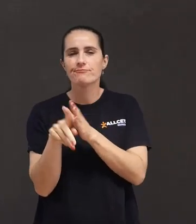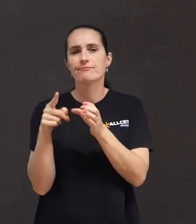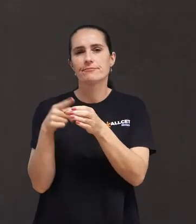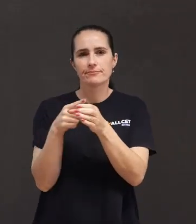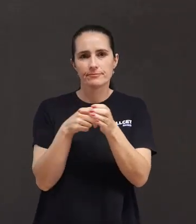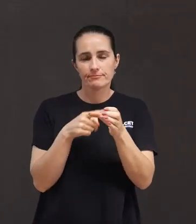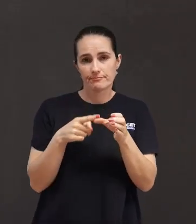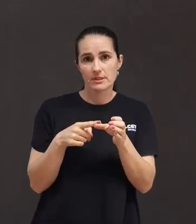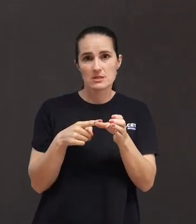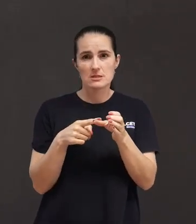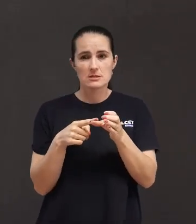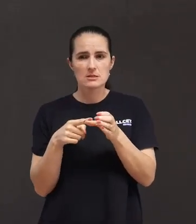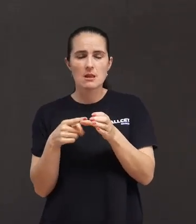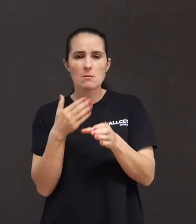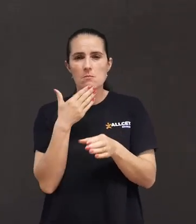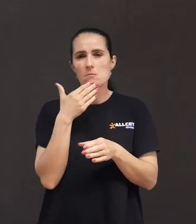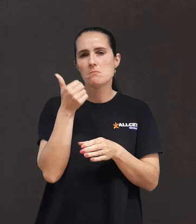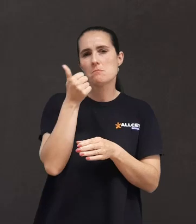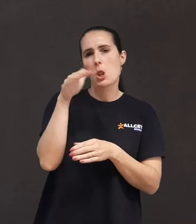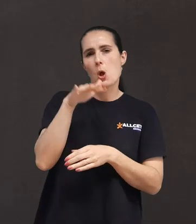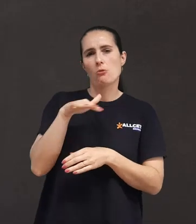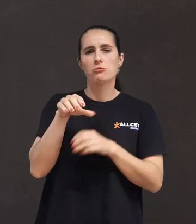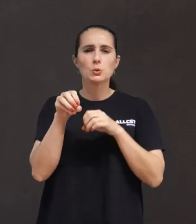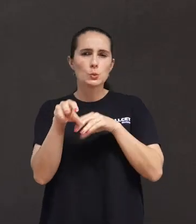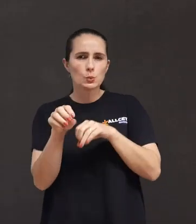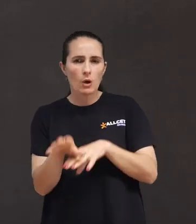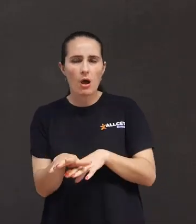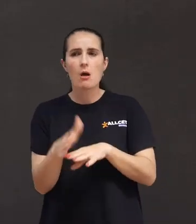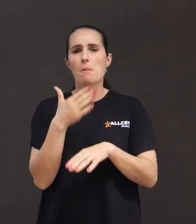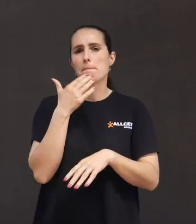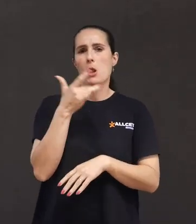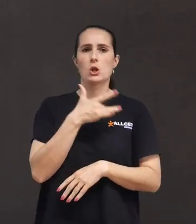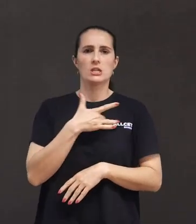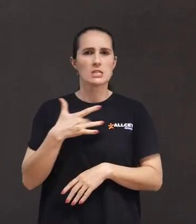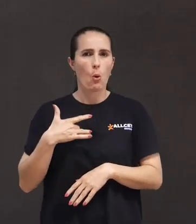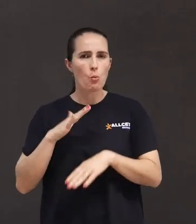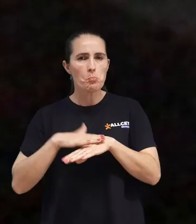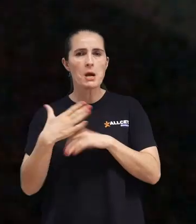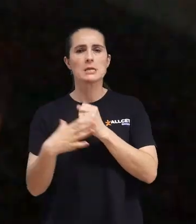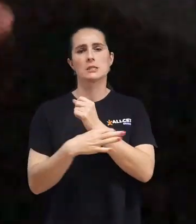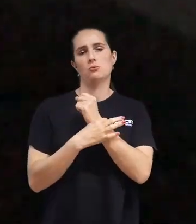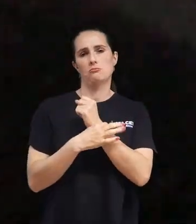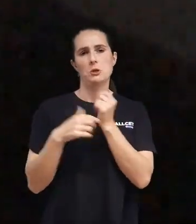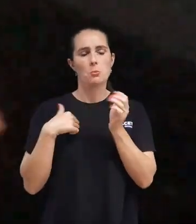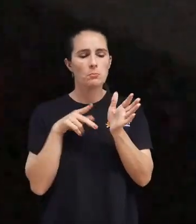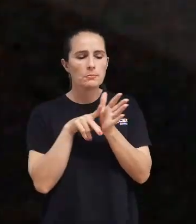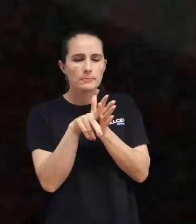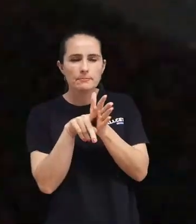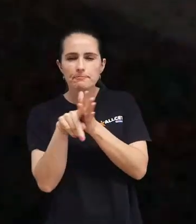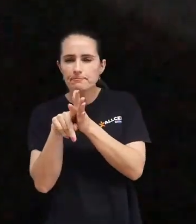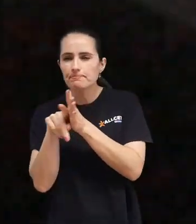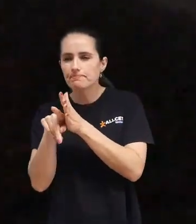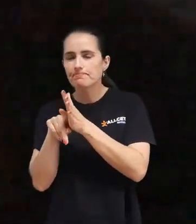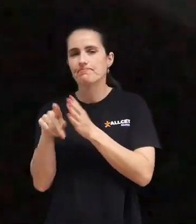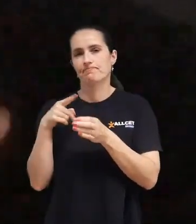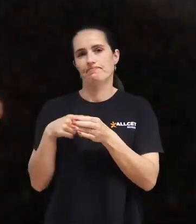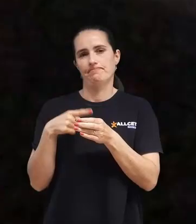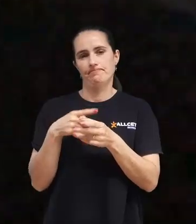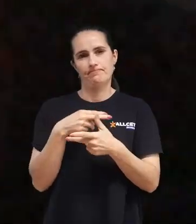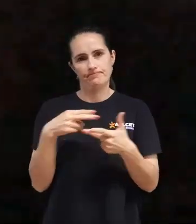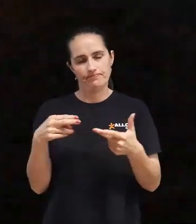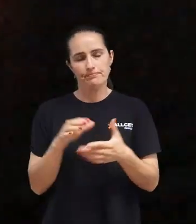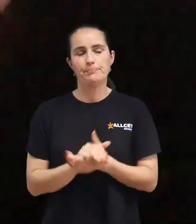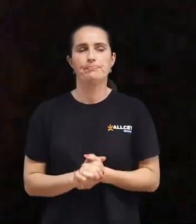o melhor índice em educação, em saúde, em segurança. Então eu fiz uma pesquisa de várias cidades. Em